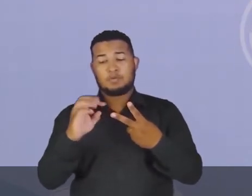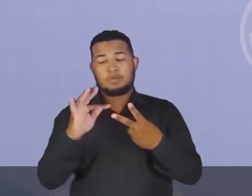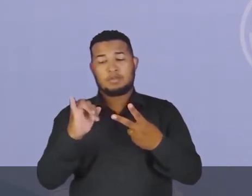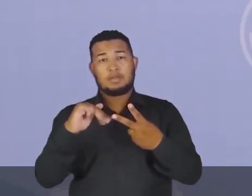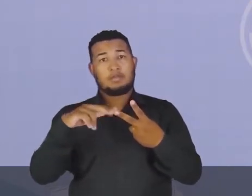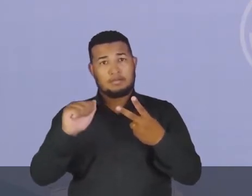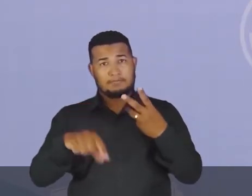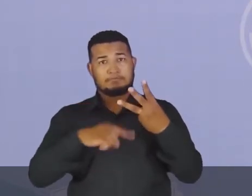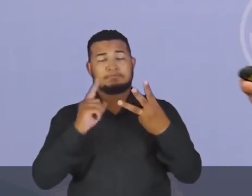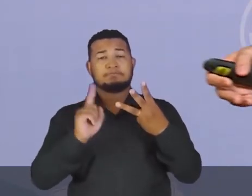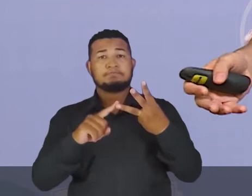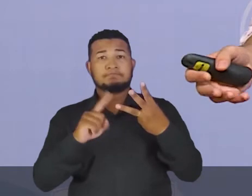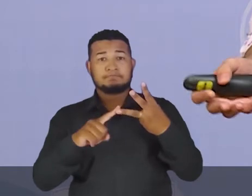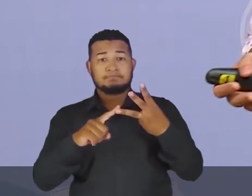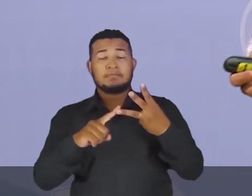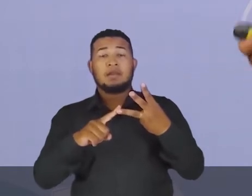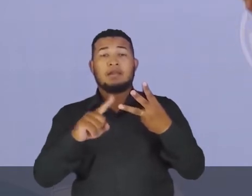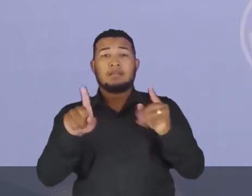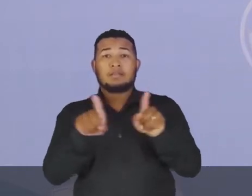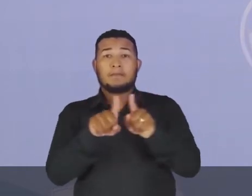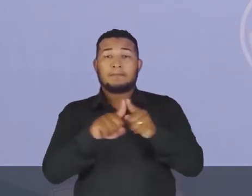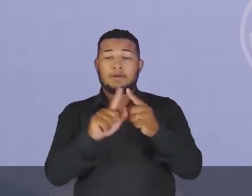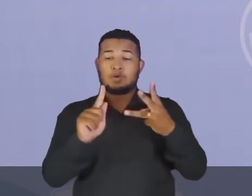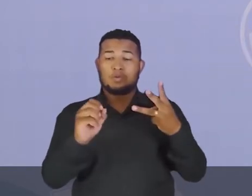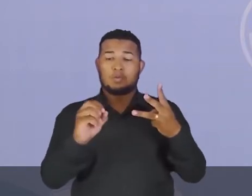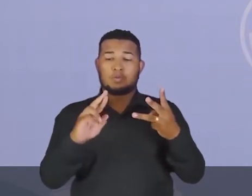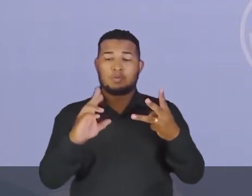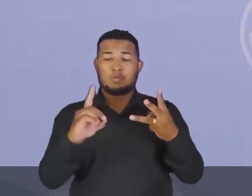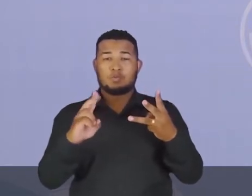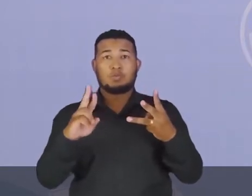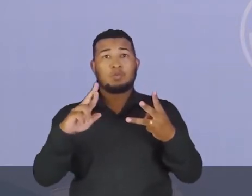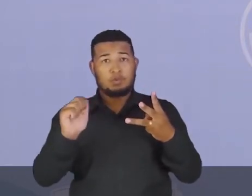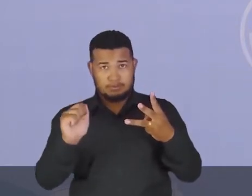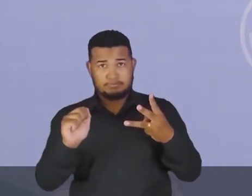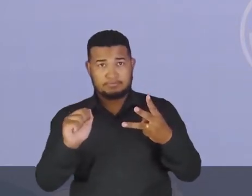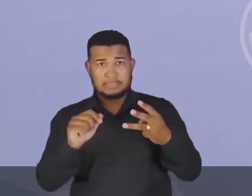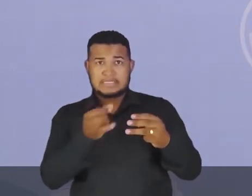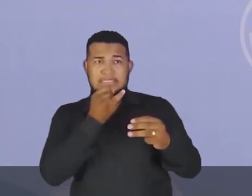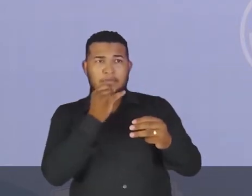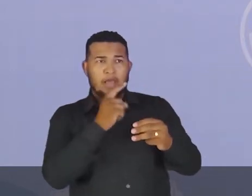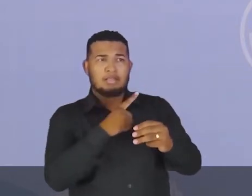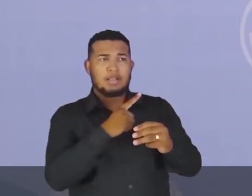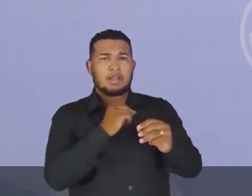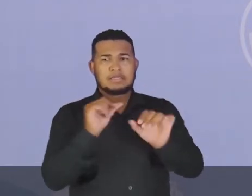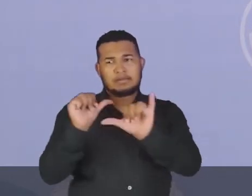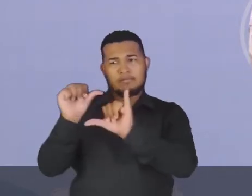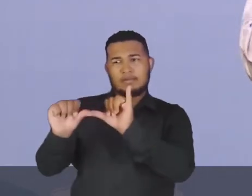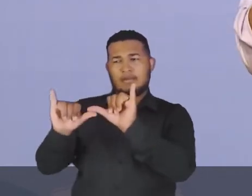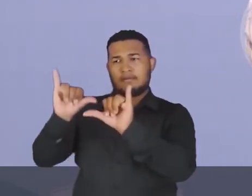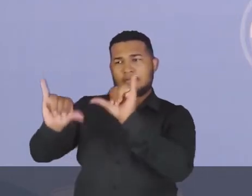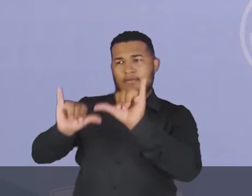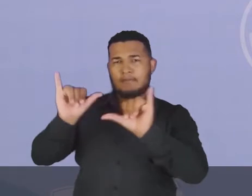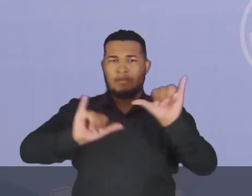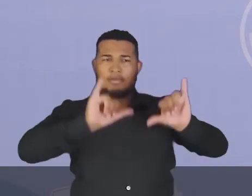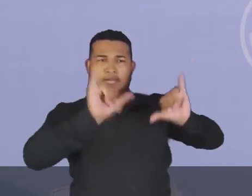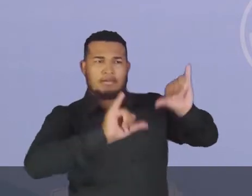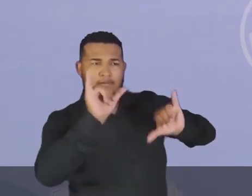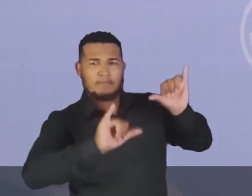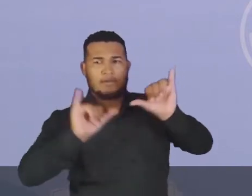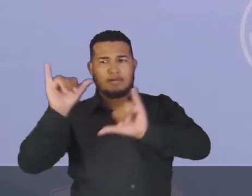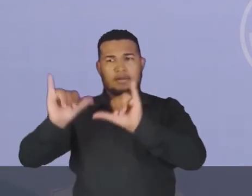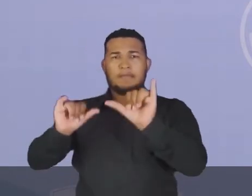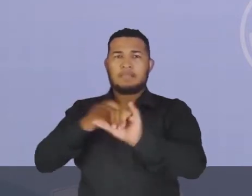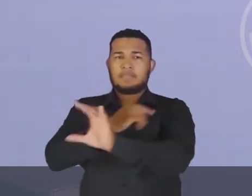rico em proteína, seja ele rico em gordura, nas ligações químicas desses tipos de moléculas orgânicas, existe